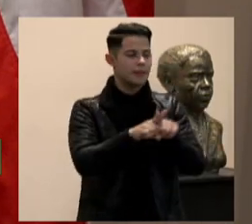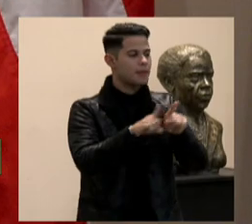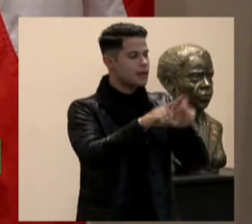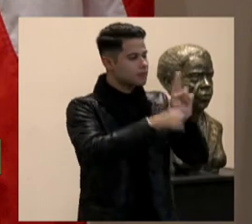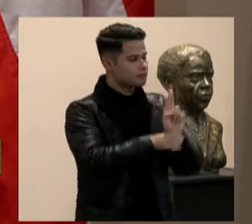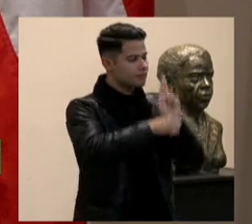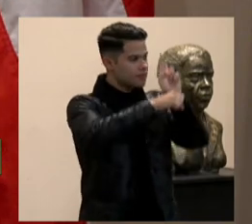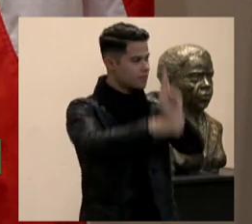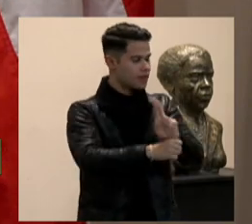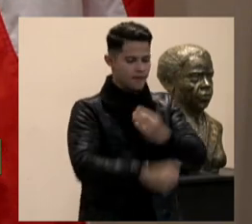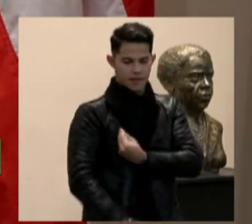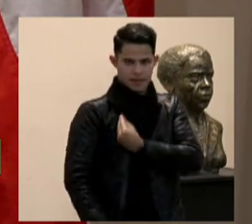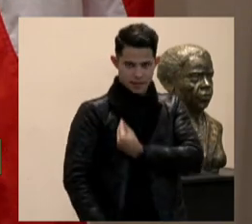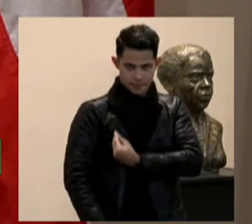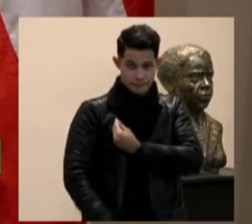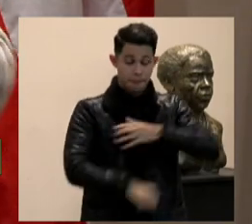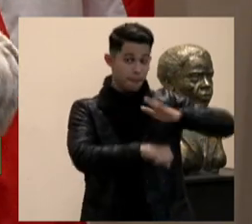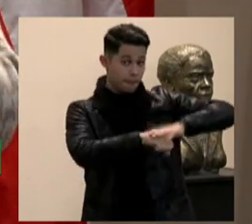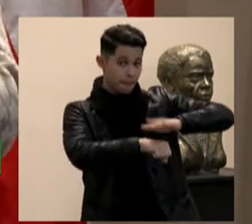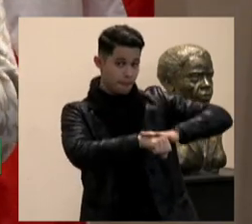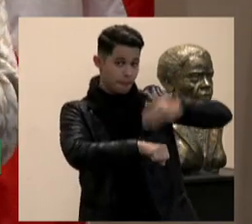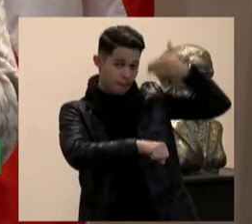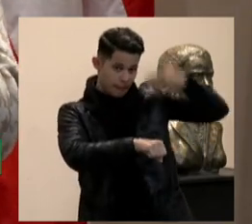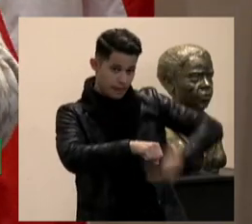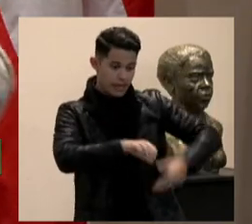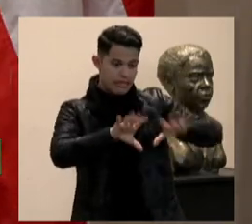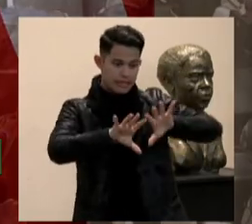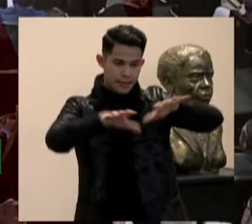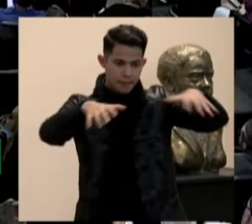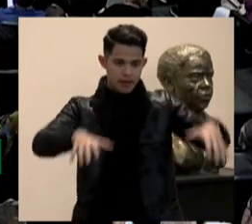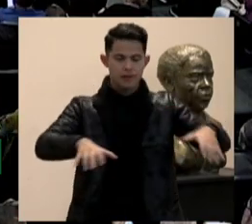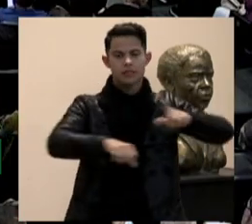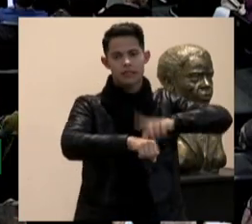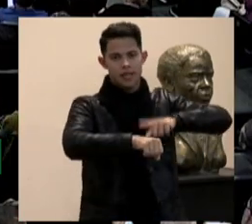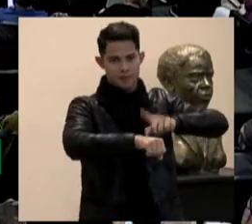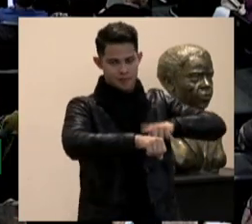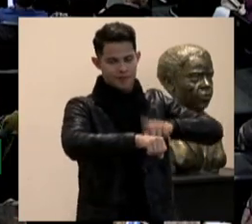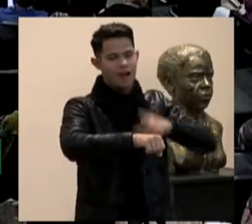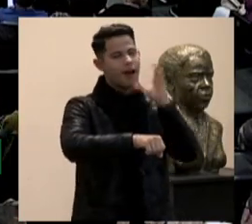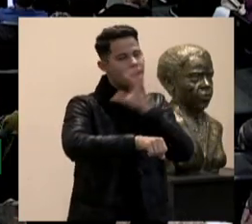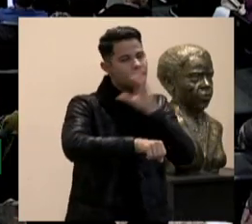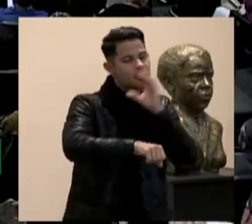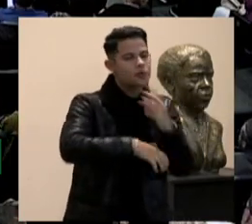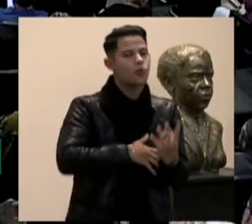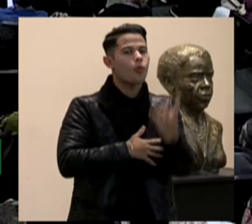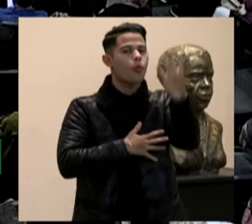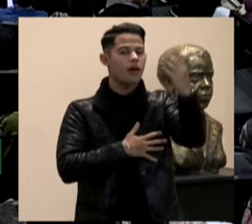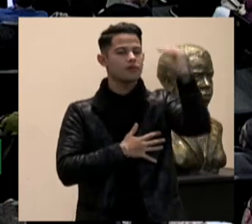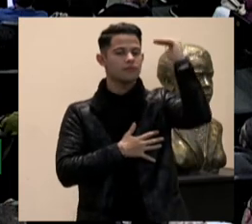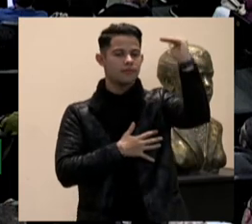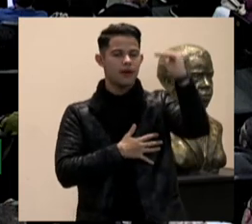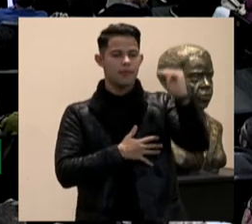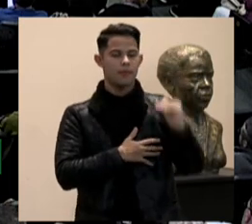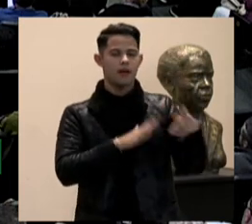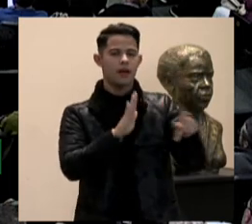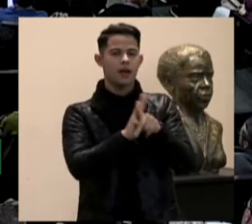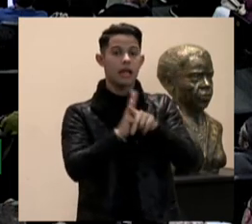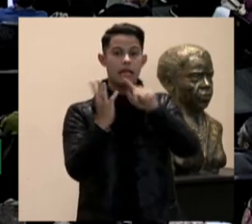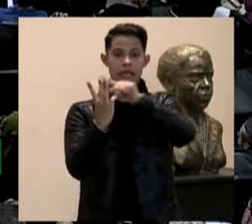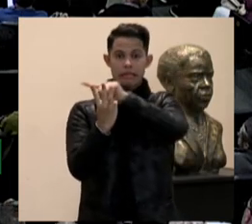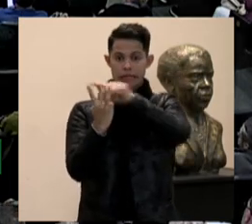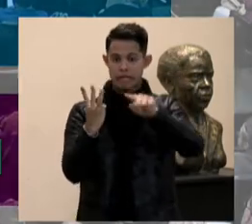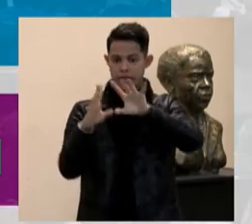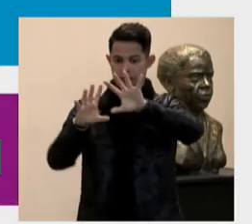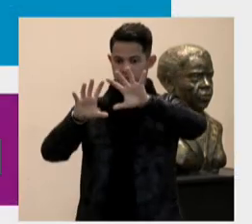estavam. Eu separei aqui, como nós não temos muito tempo, 4 questões do eixo 3, que eu acho